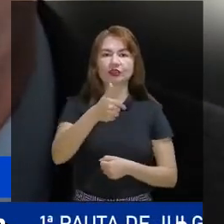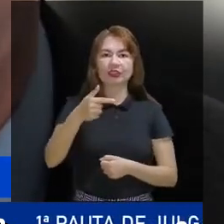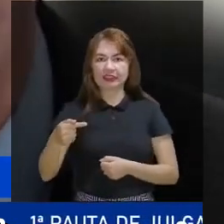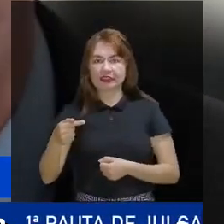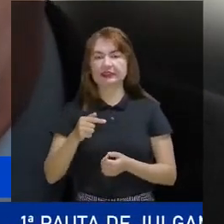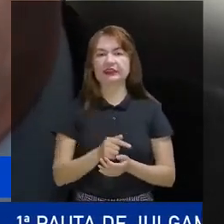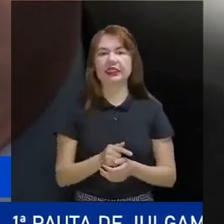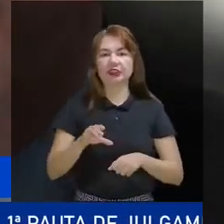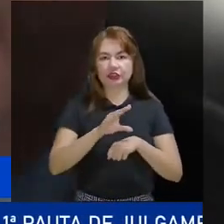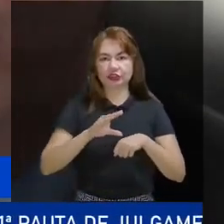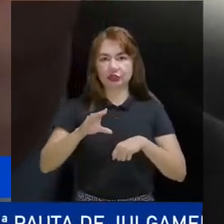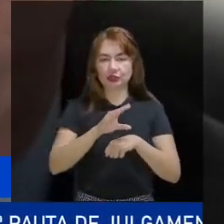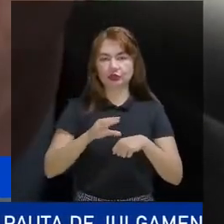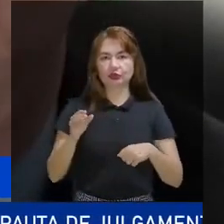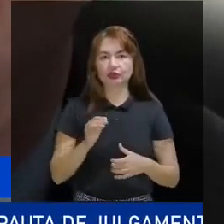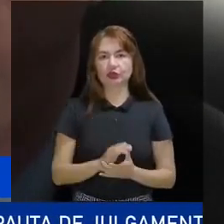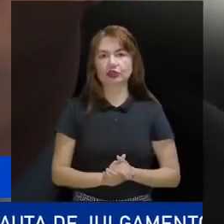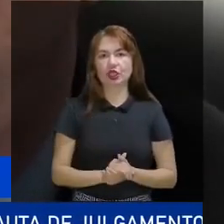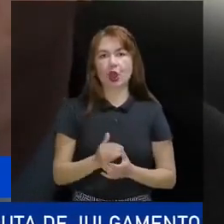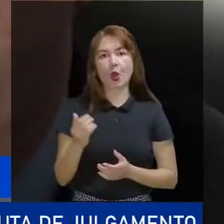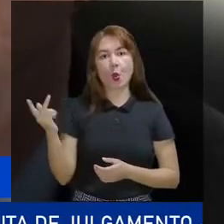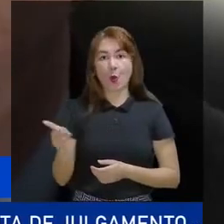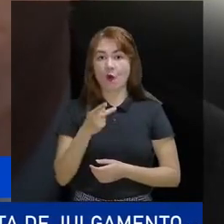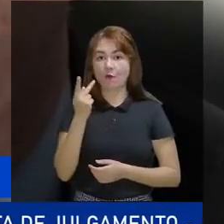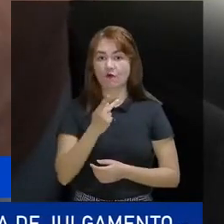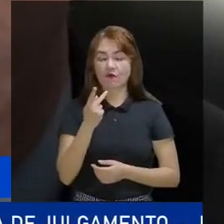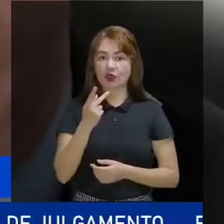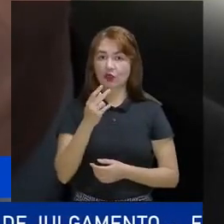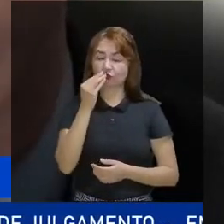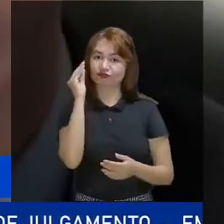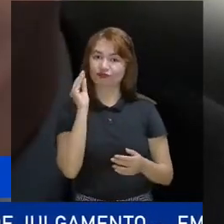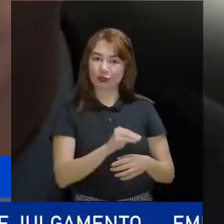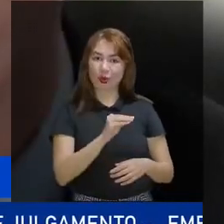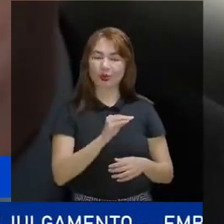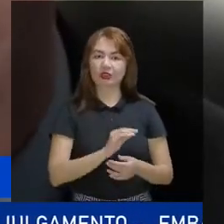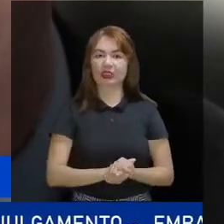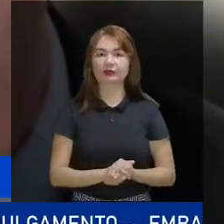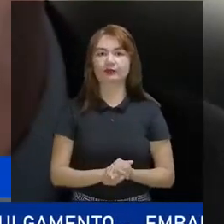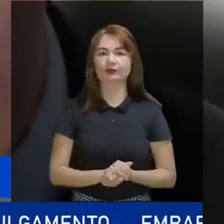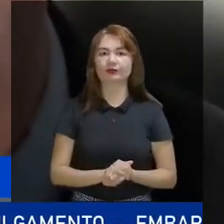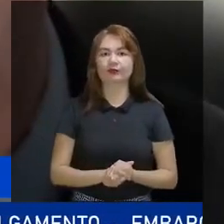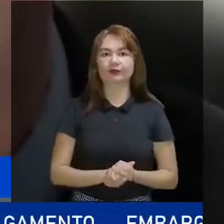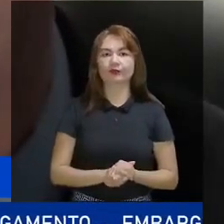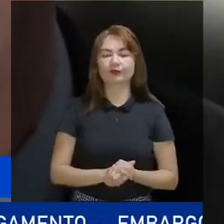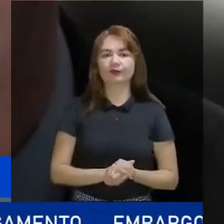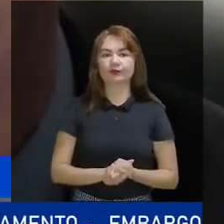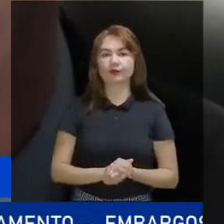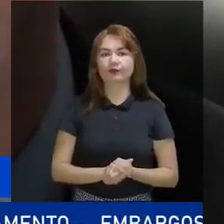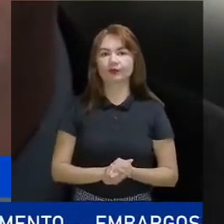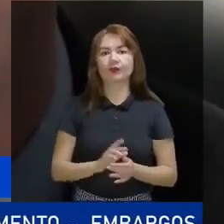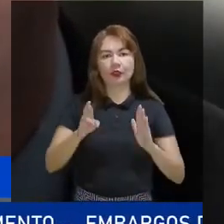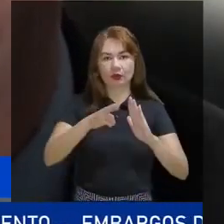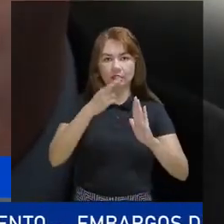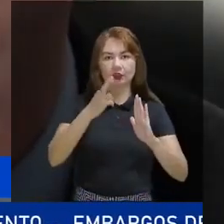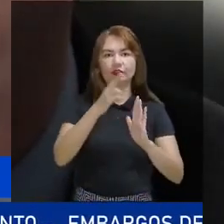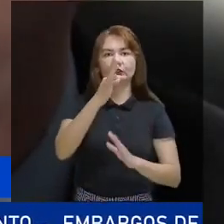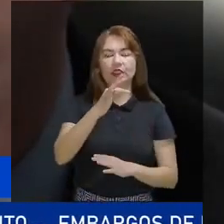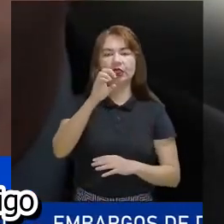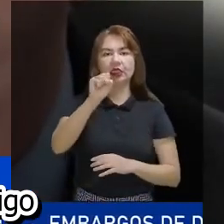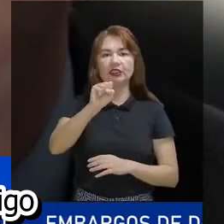8º da Constituição de 1988, artigo 6º, parágrafo 1º, inciso 2, a linha B da Resolução TSE